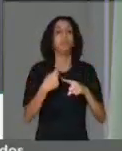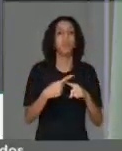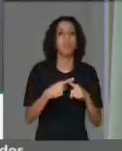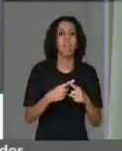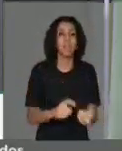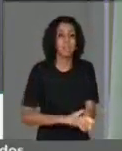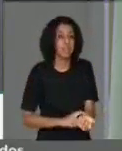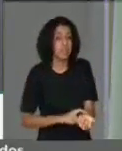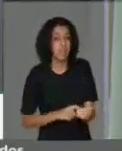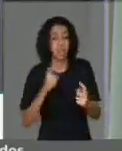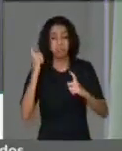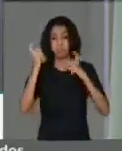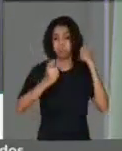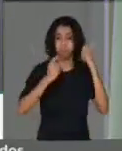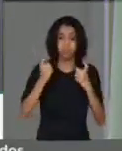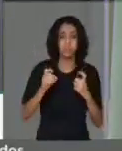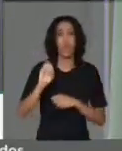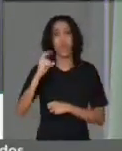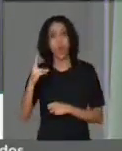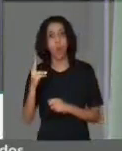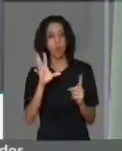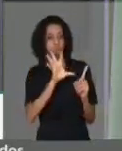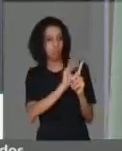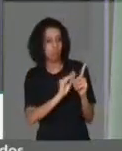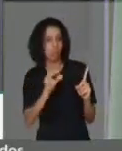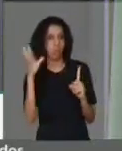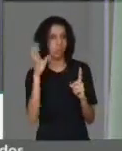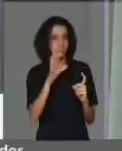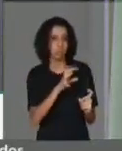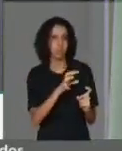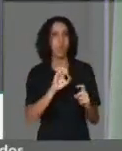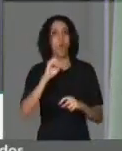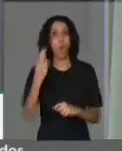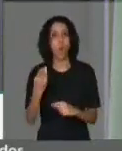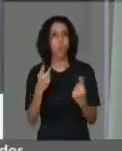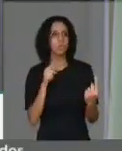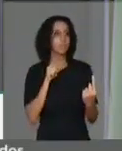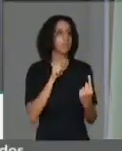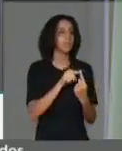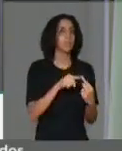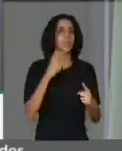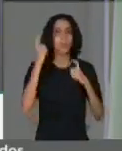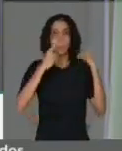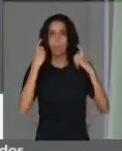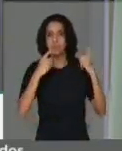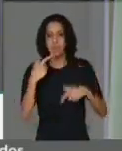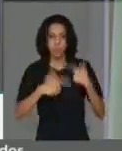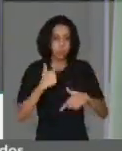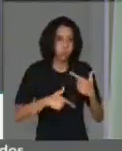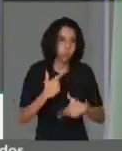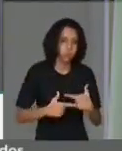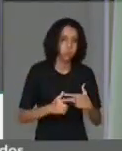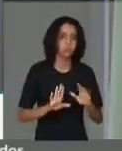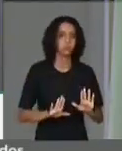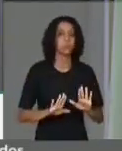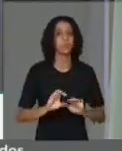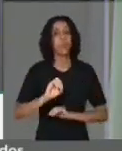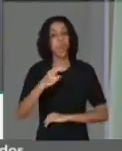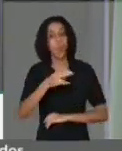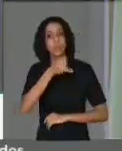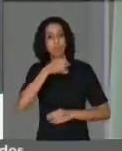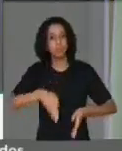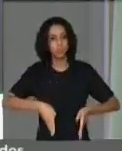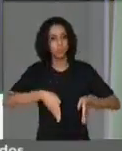do estresse, assédios, metas exorbitantes. E também para falar dos acidentes de trabalho em